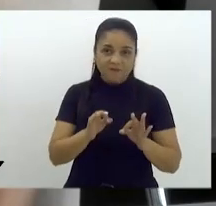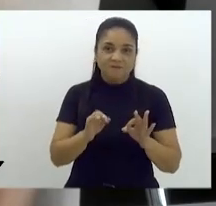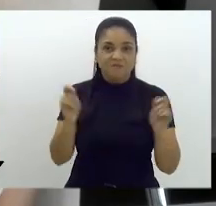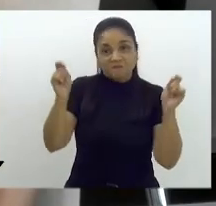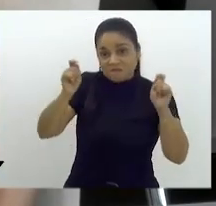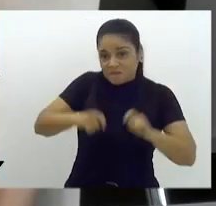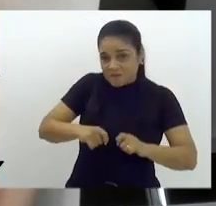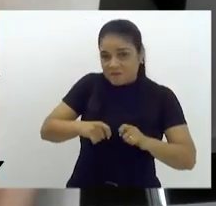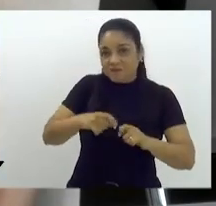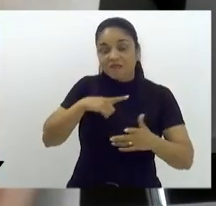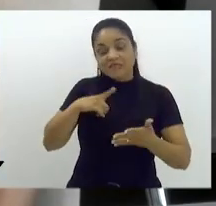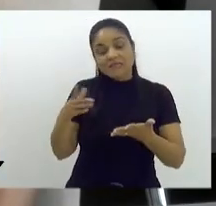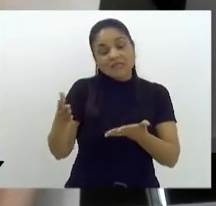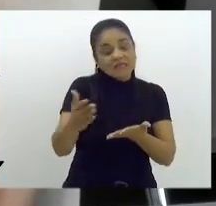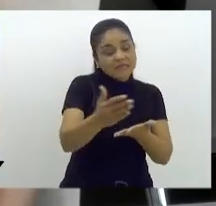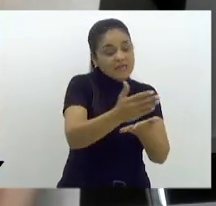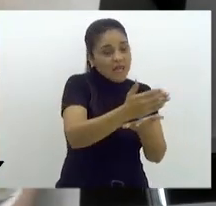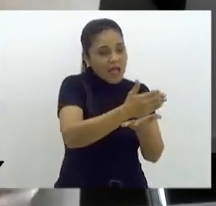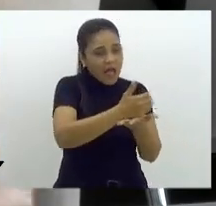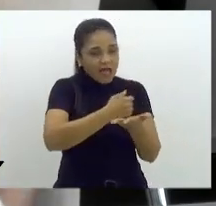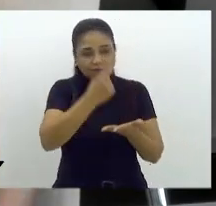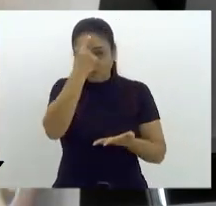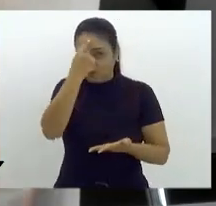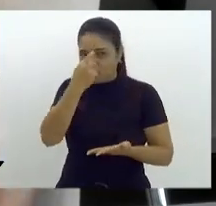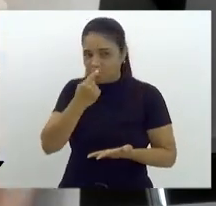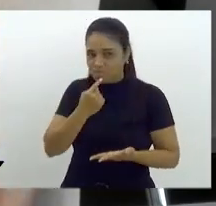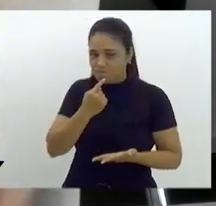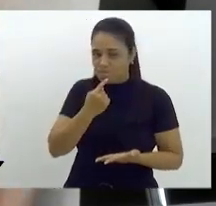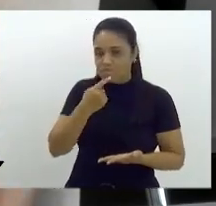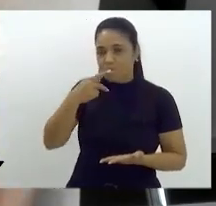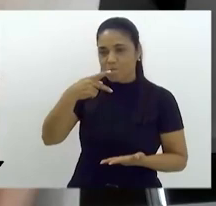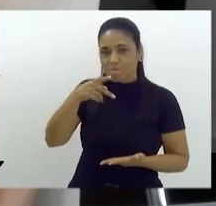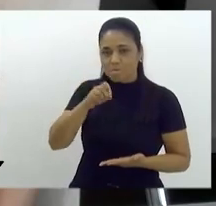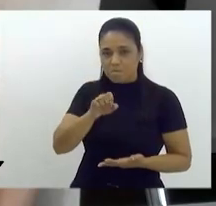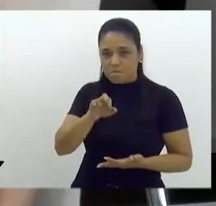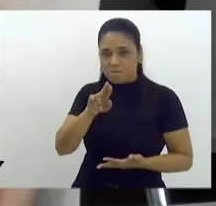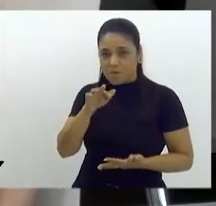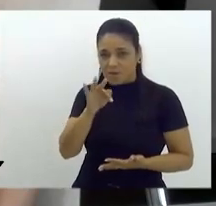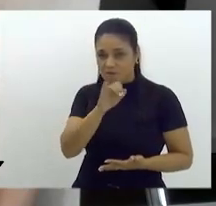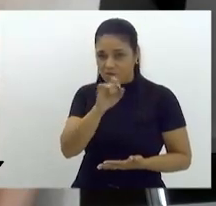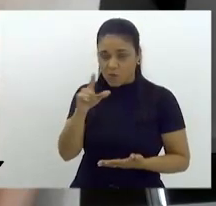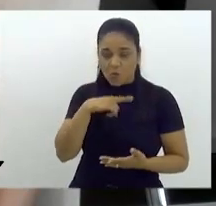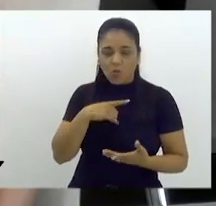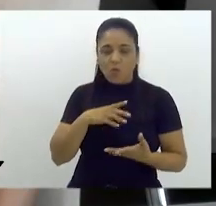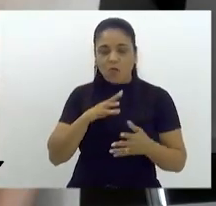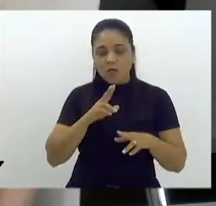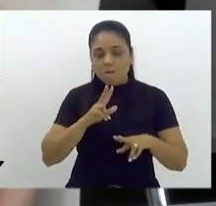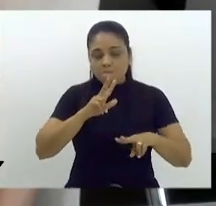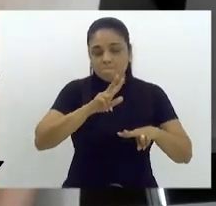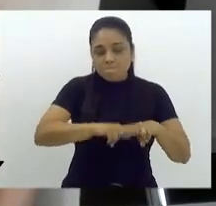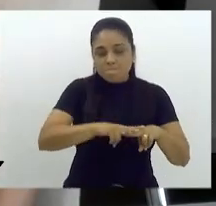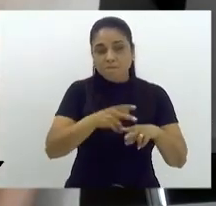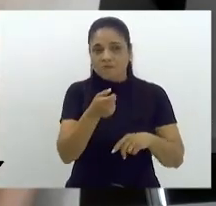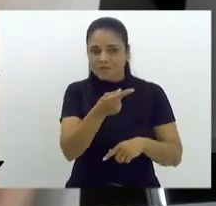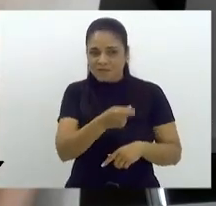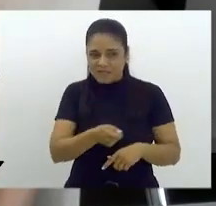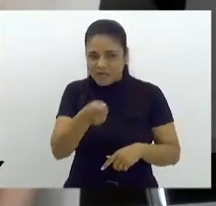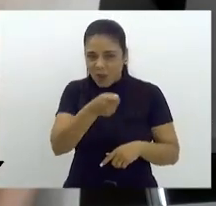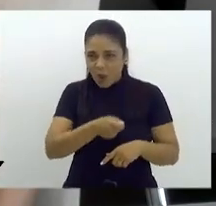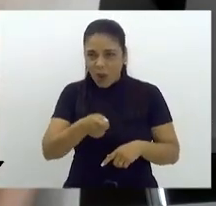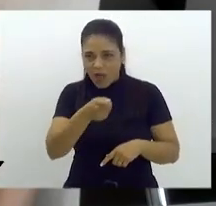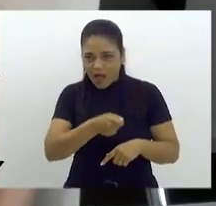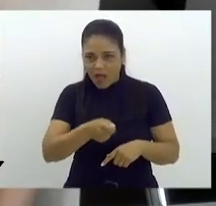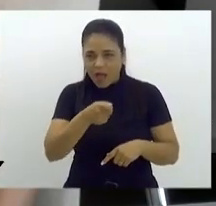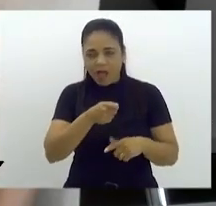ter os dados daquela daquele perfil conseguir por exemplo aprender um telefone celular e fazer uma perícia no telefone celular